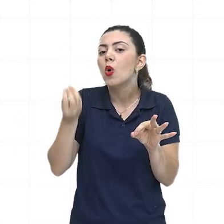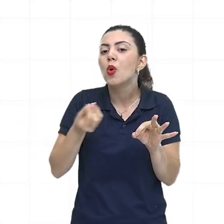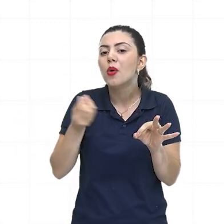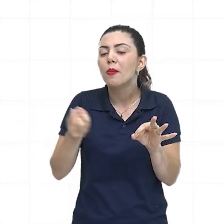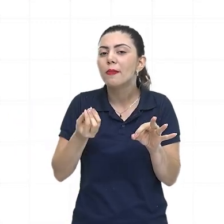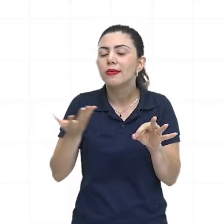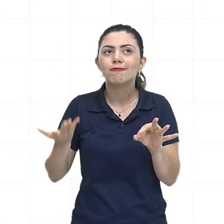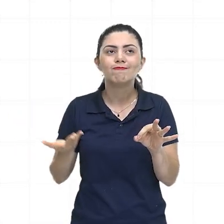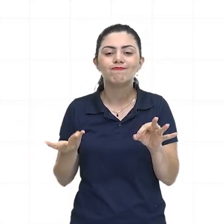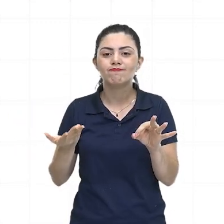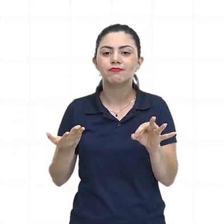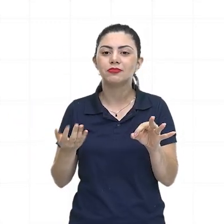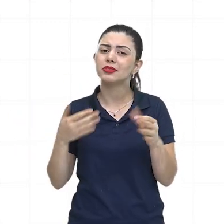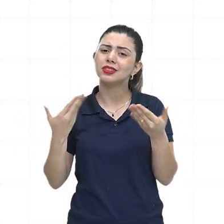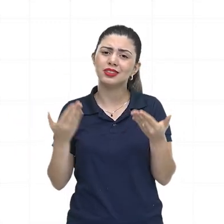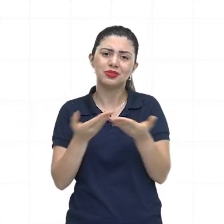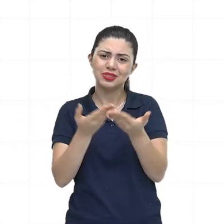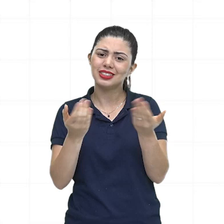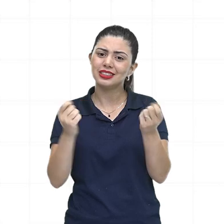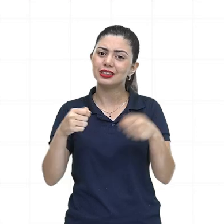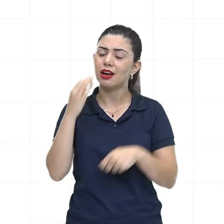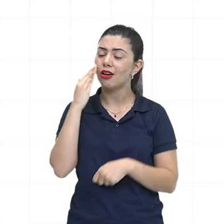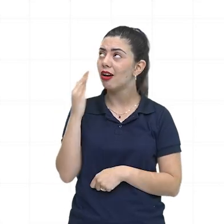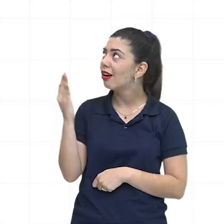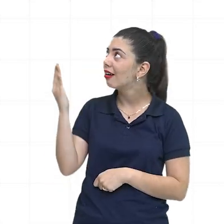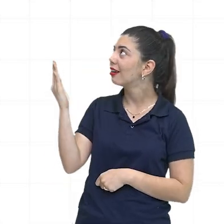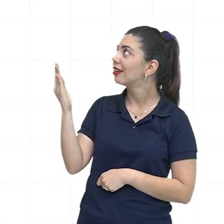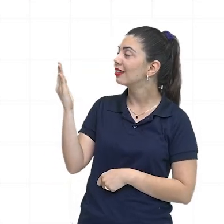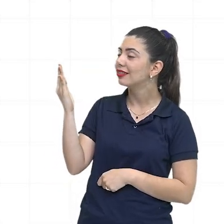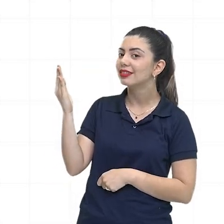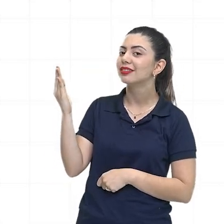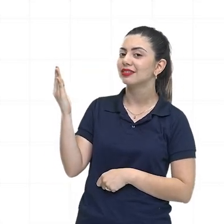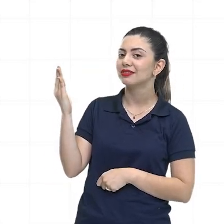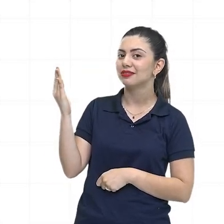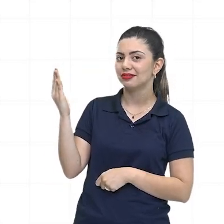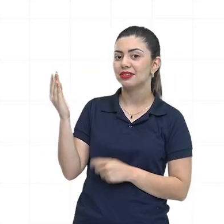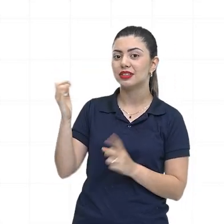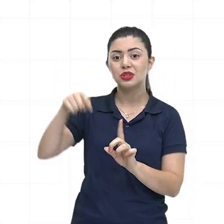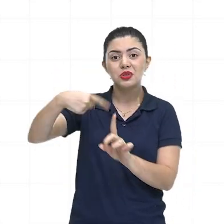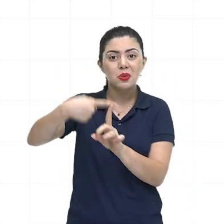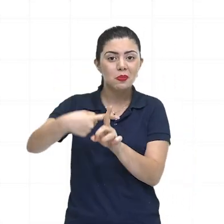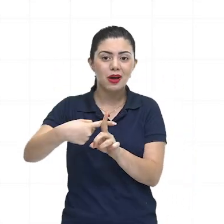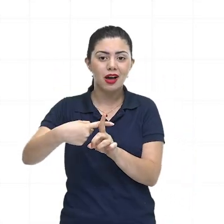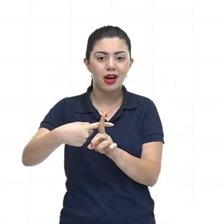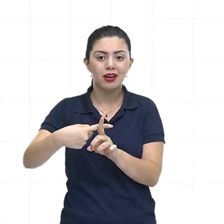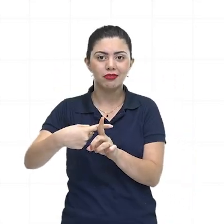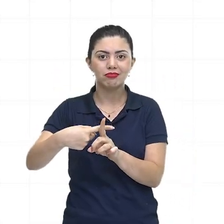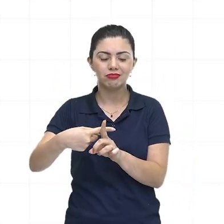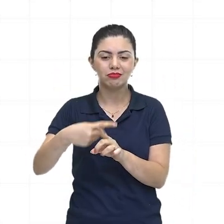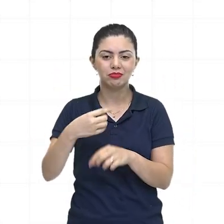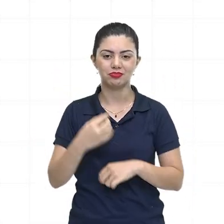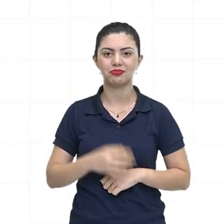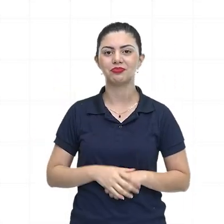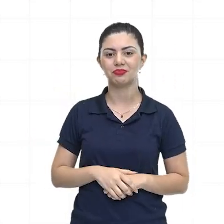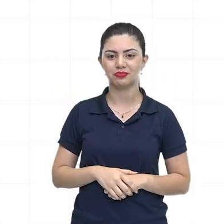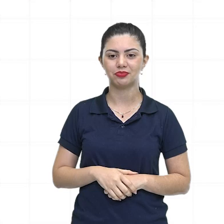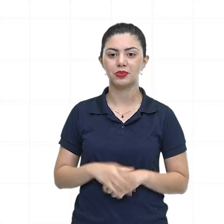Qual seria essa dimensão aqui? É só analisar aqui em cima, ó, né? Pega essa mesma dimensão aqui,